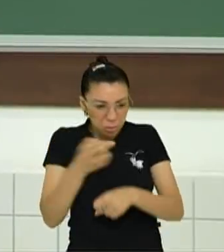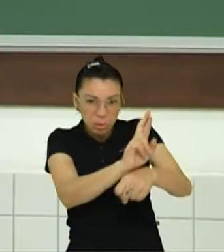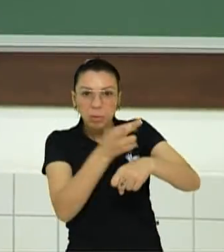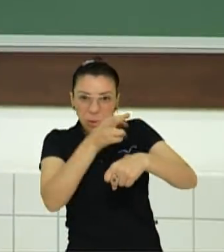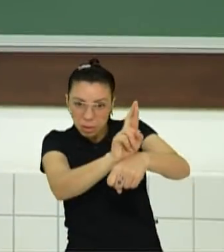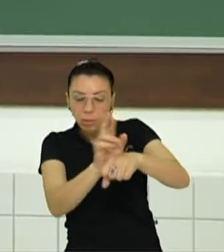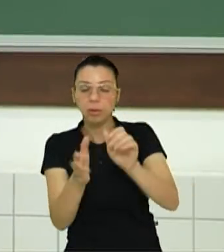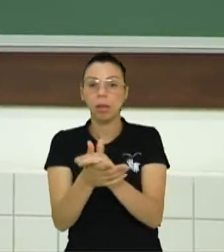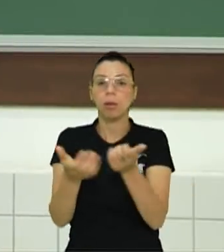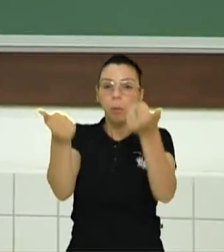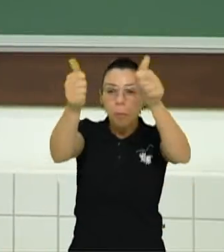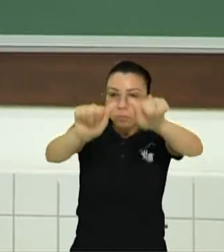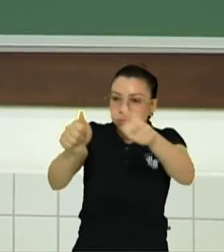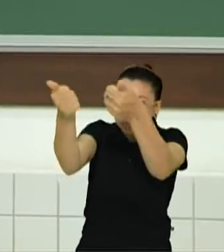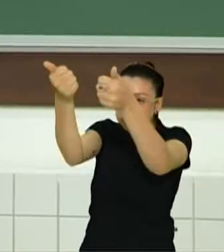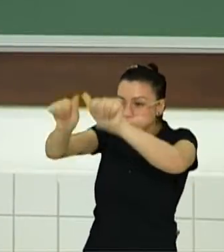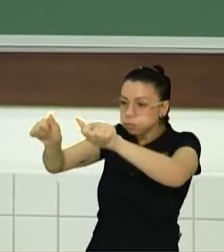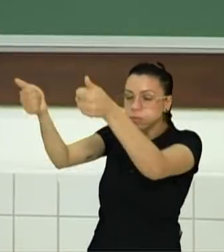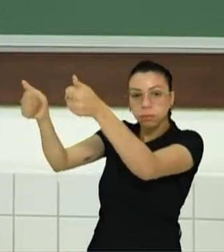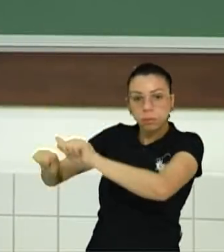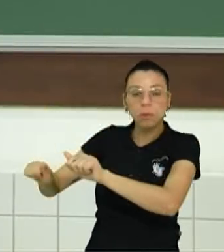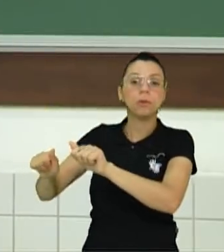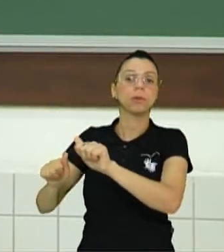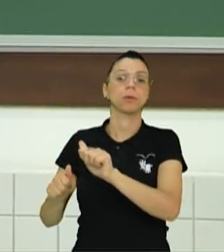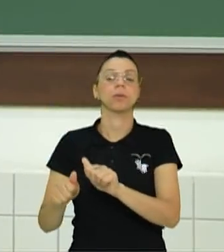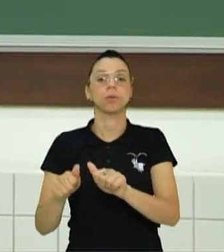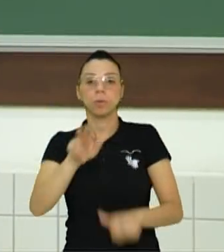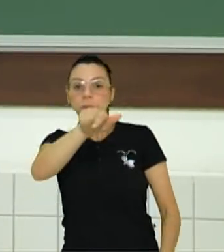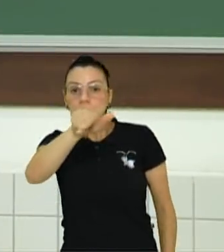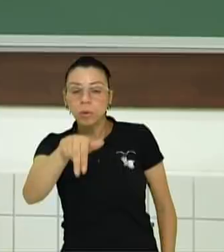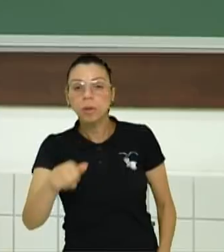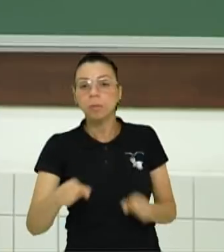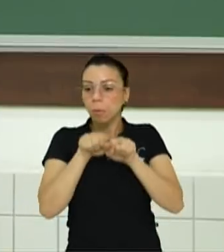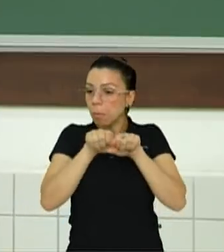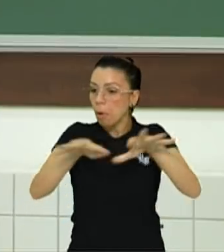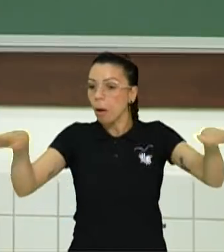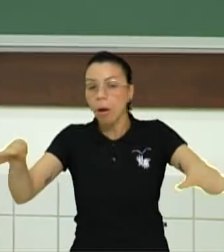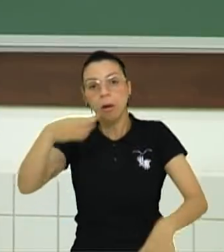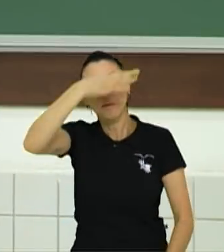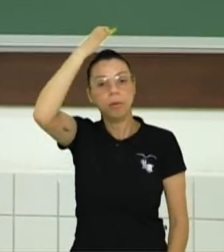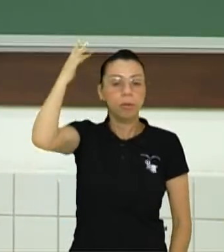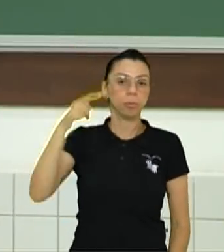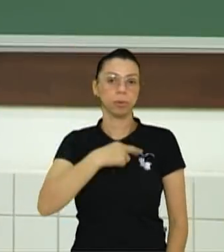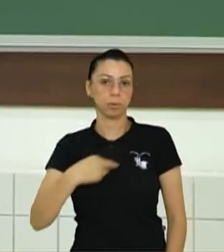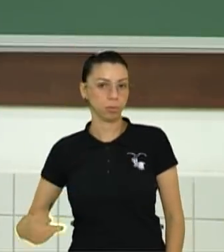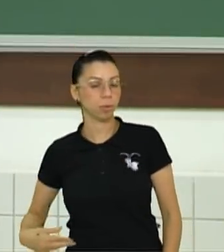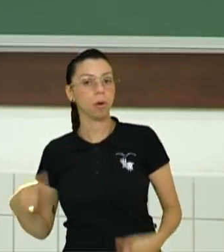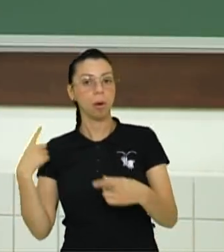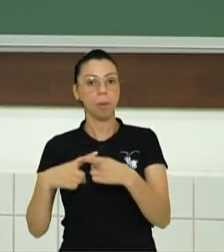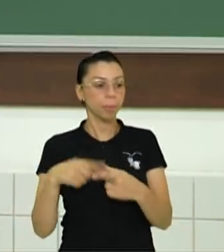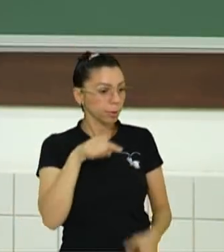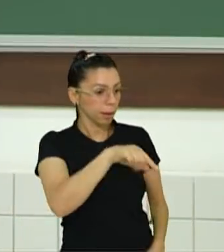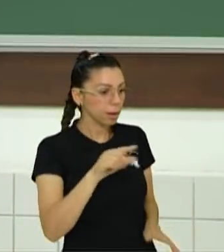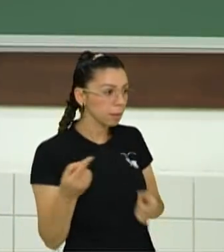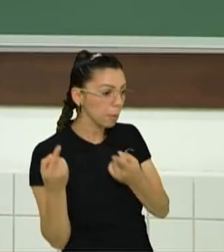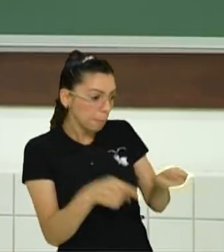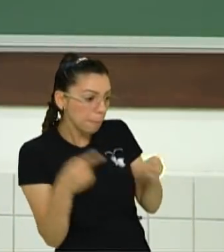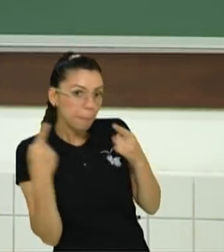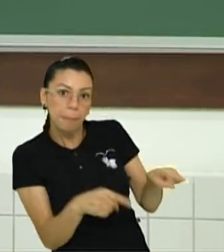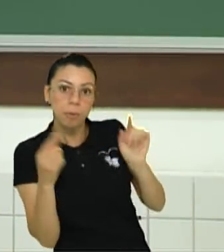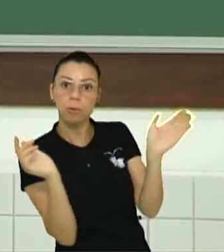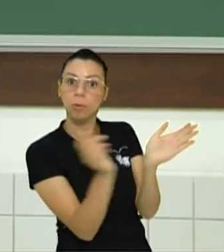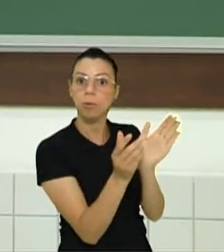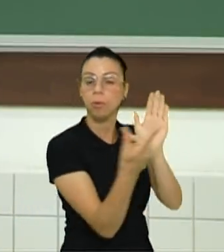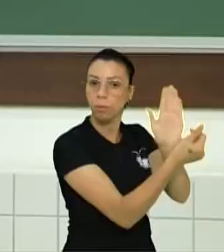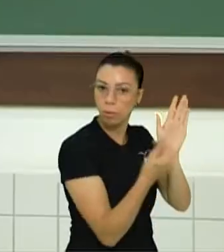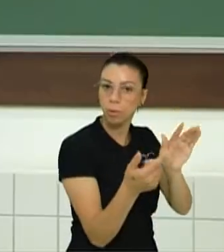várias estátuas de Caio Graco e Tibério Graco e espalharam pela Roma República. De uma maneira que era para incomodar os patrícios. Vocês mataram os